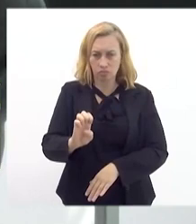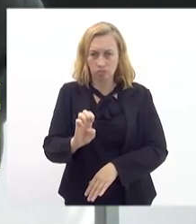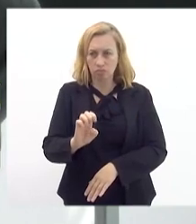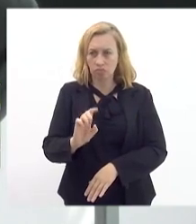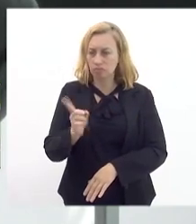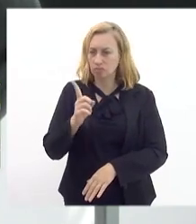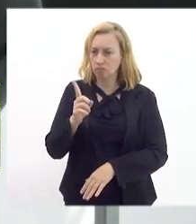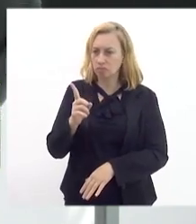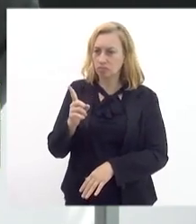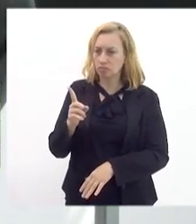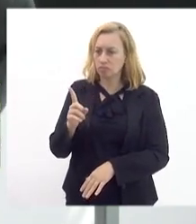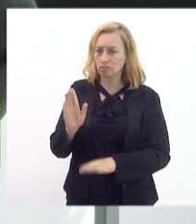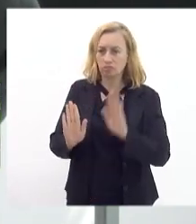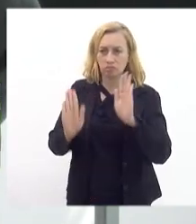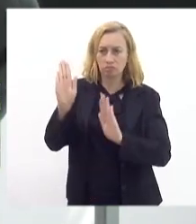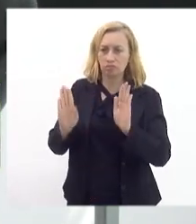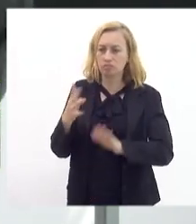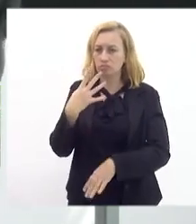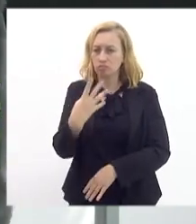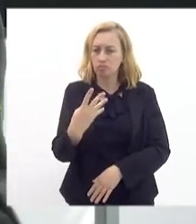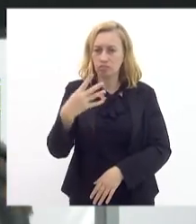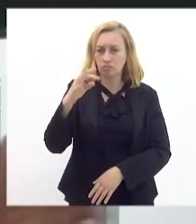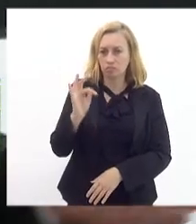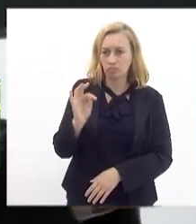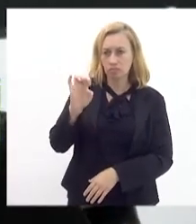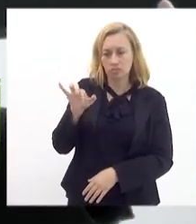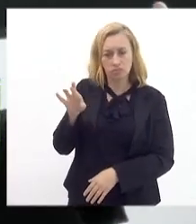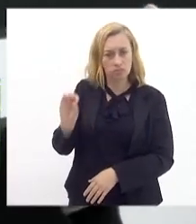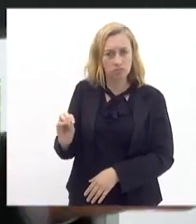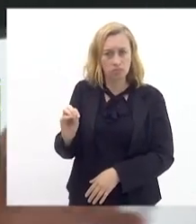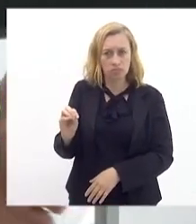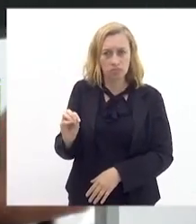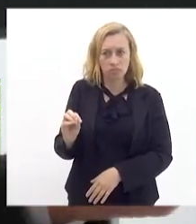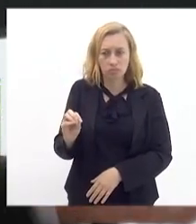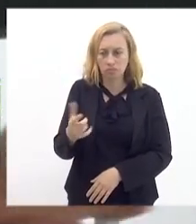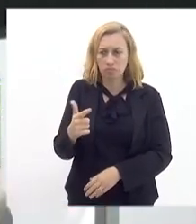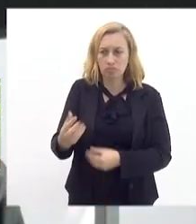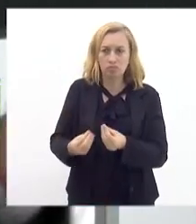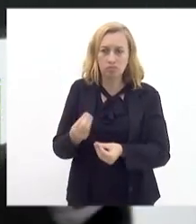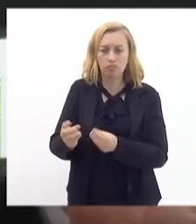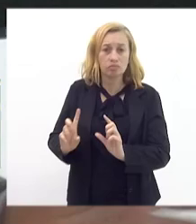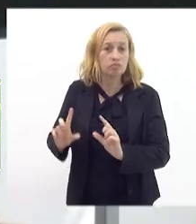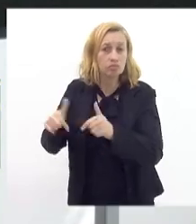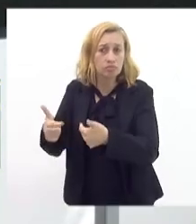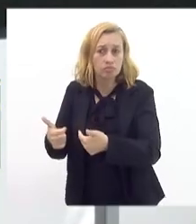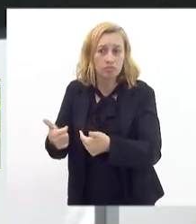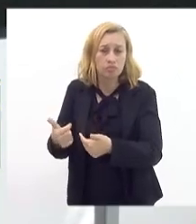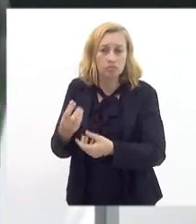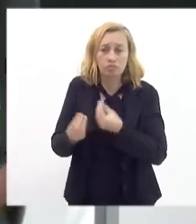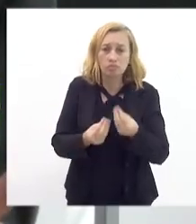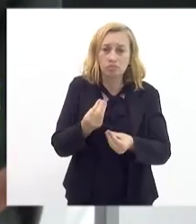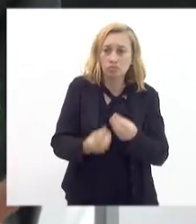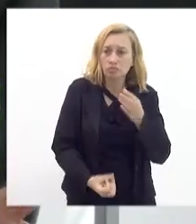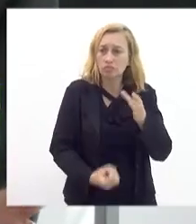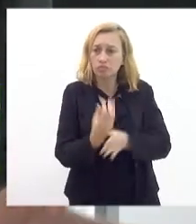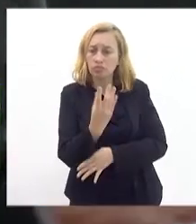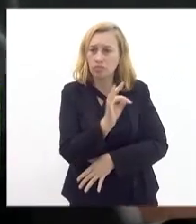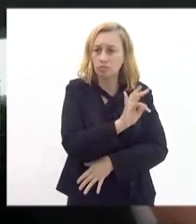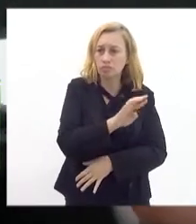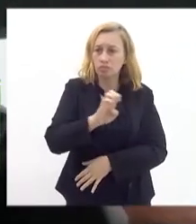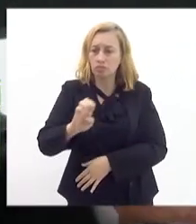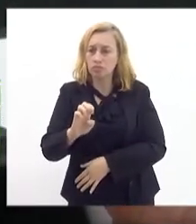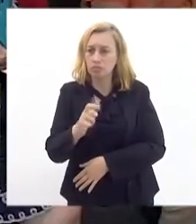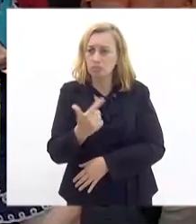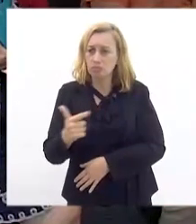licencia as quatro termos as quatro temos um funcionar porque ninguém vai construir Torres em ferro